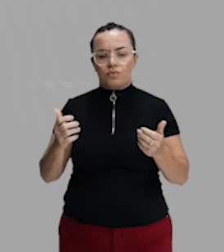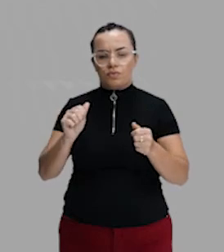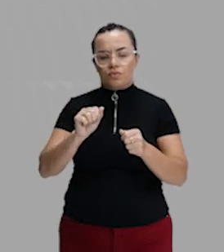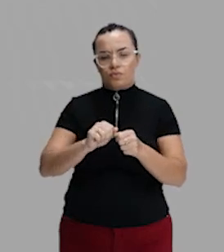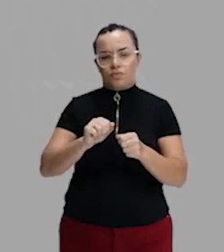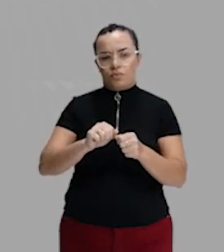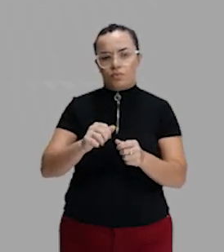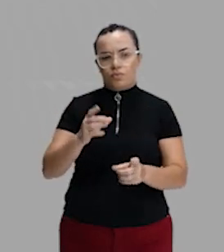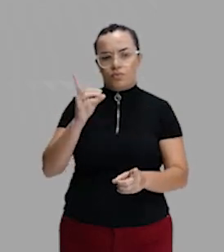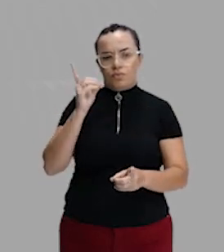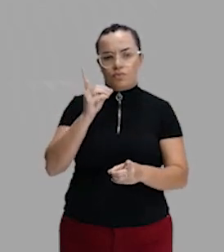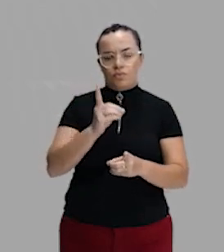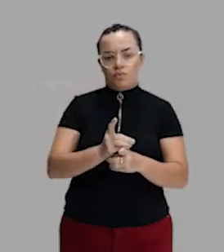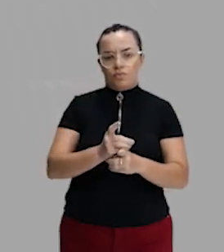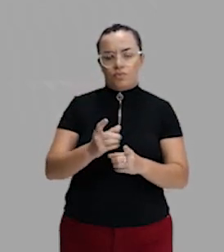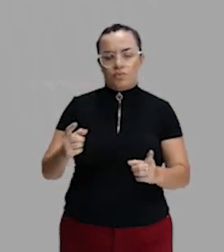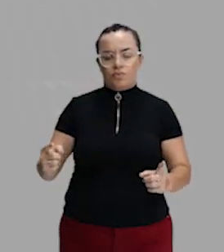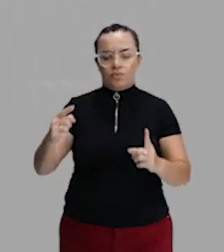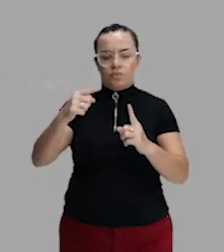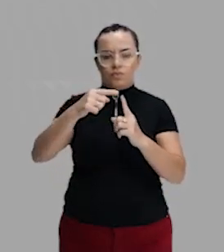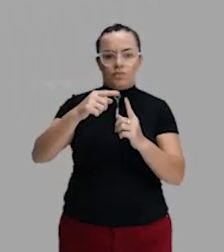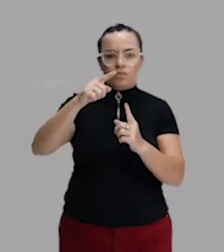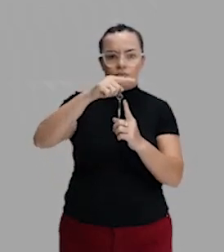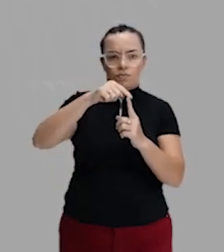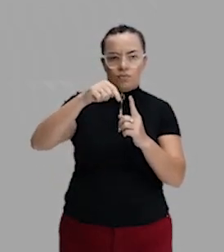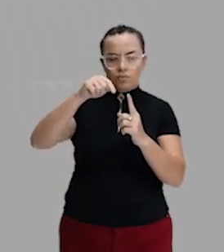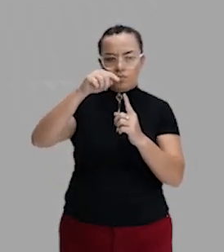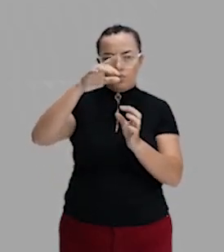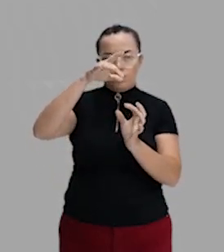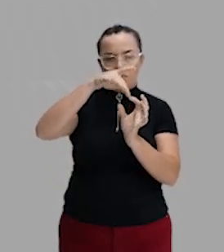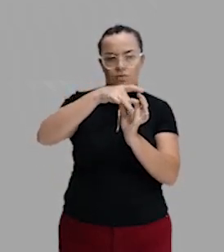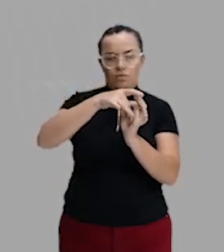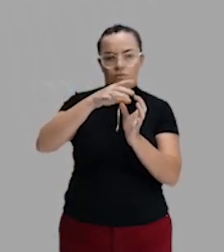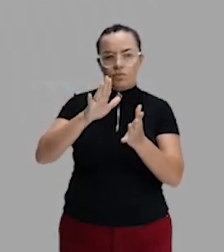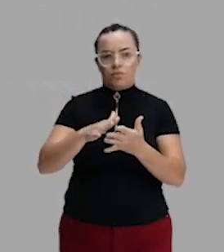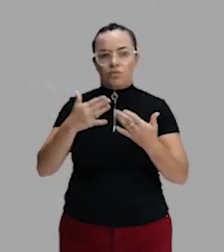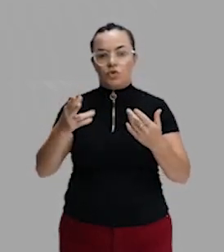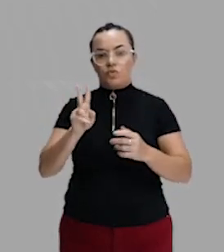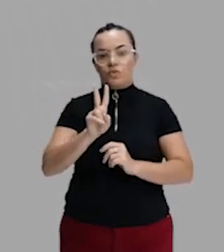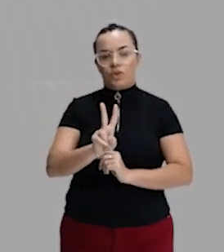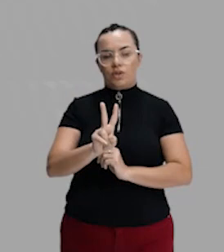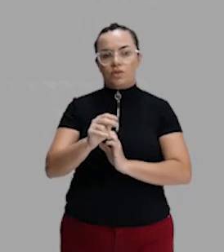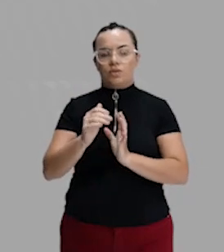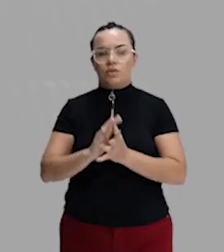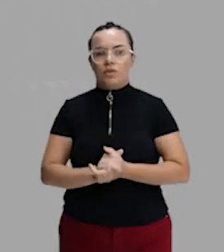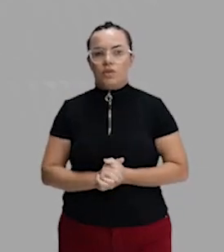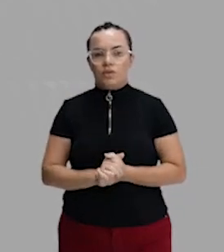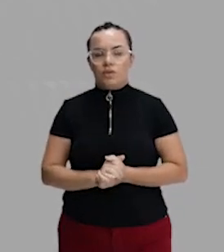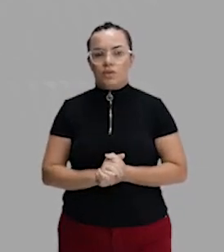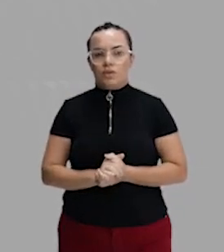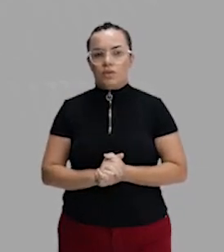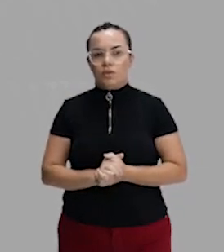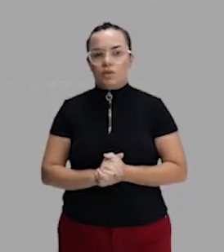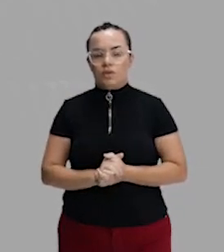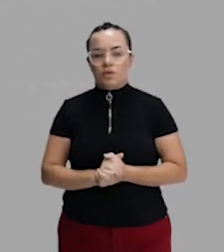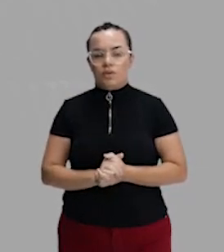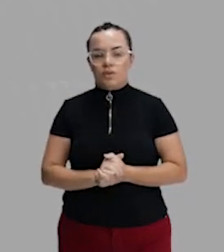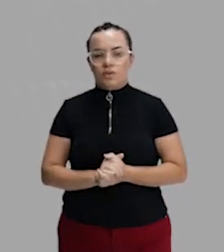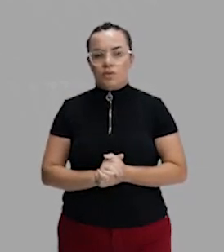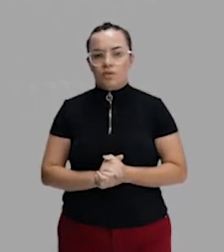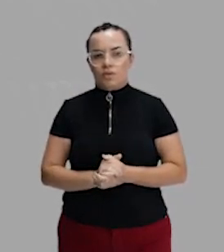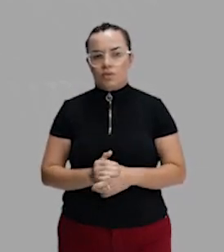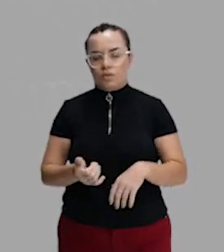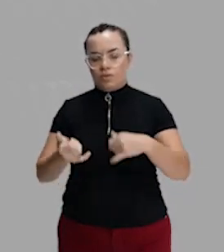para encontrar as coordenadas do vértice? Ora, turma, o vértice ele é o ponto médio entre